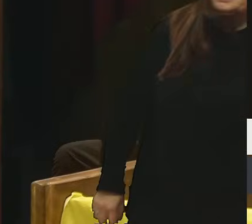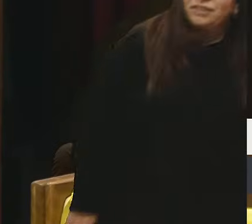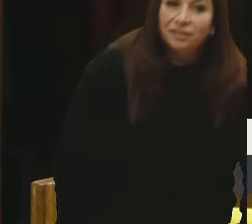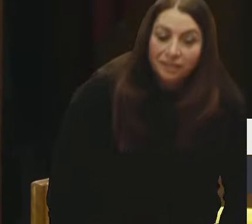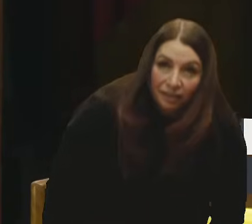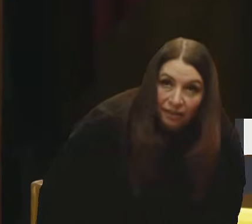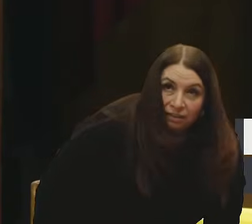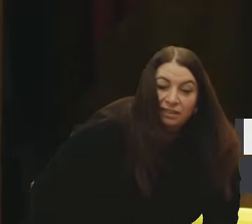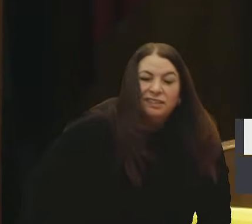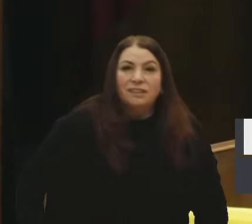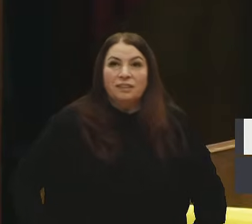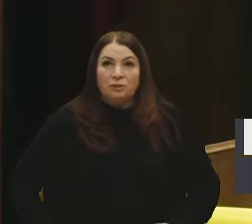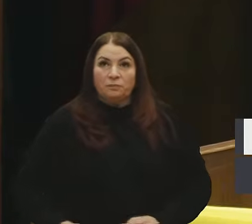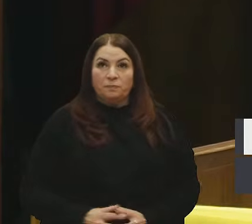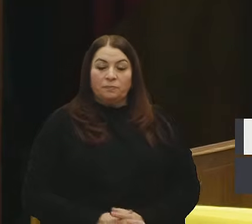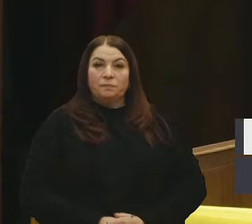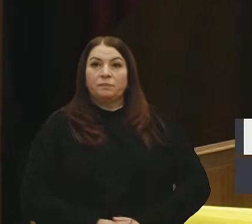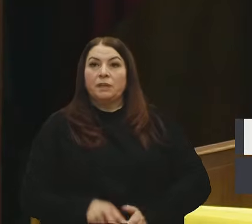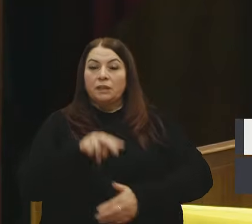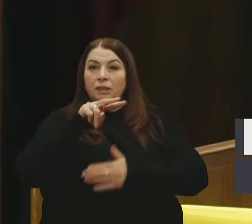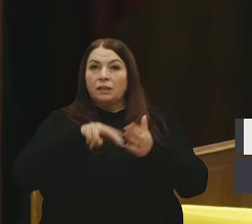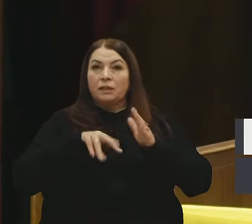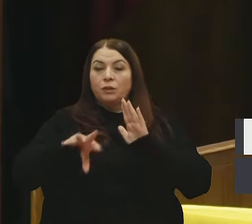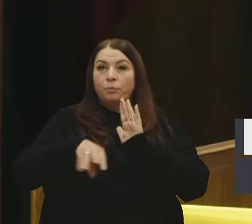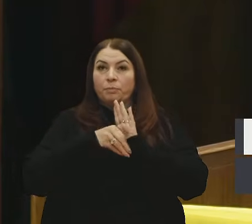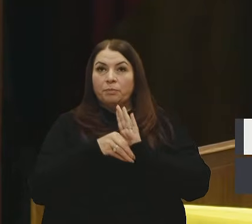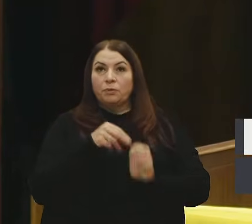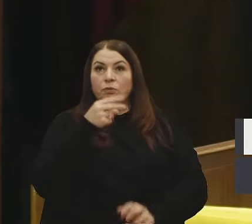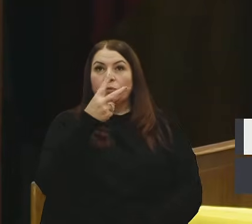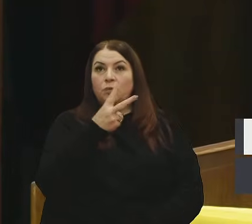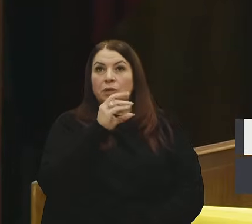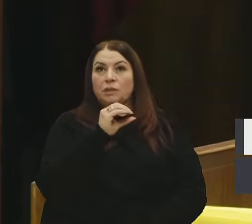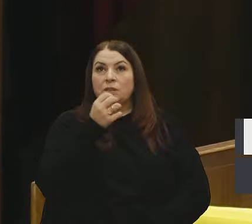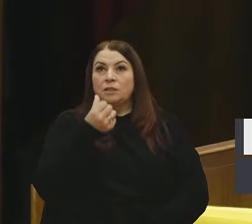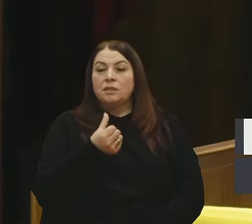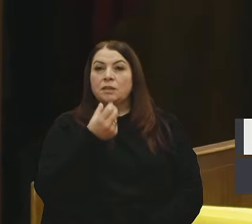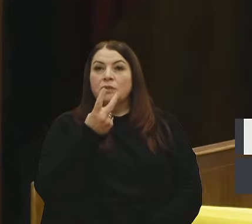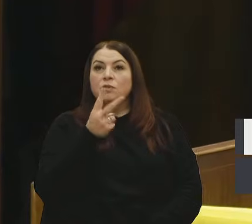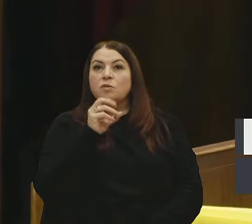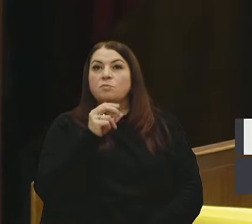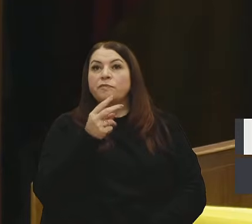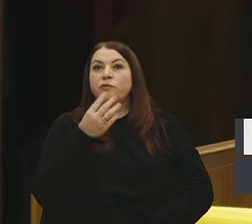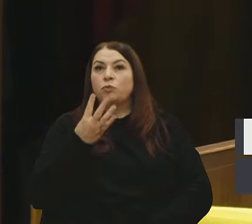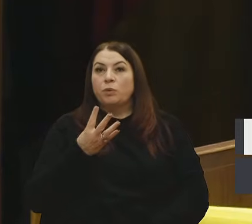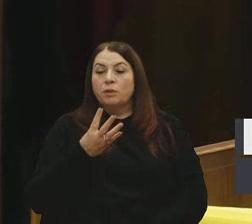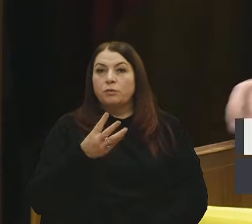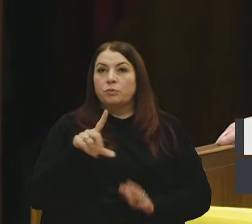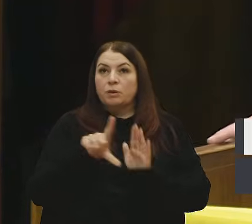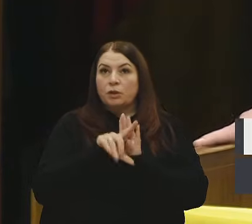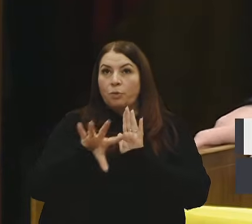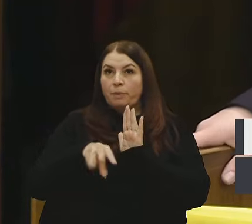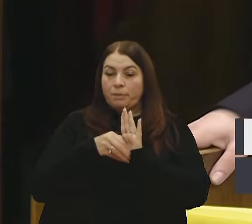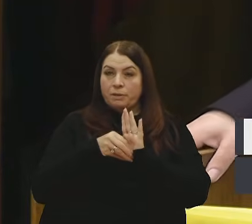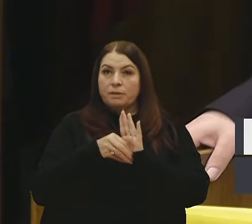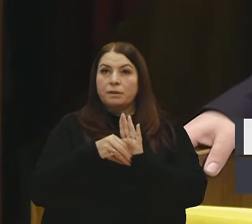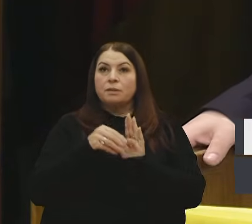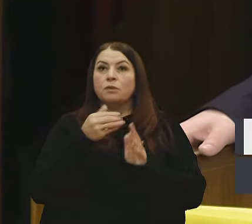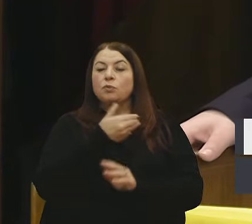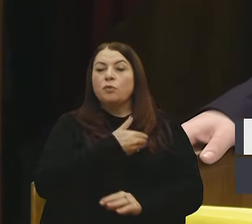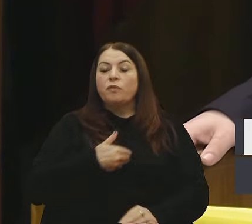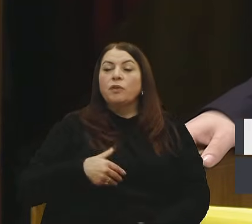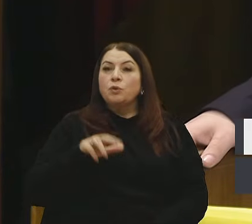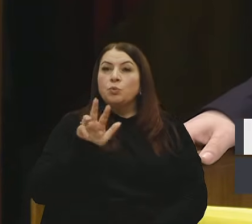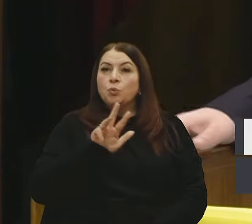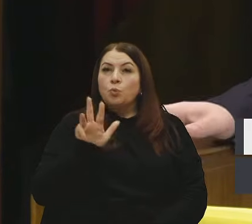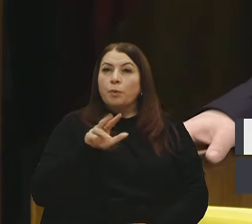Podem pesquisar depois se quiserem. Lei Complementar 206 de 2024. Lei Complementar do governo Lula para salvar